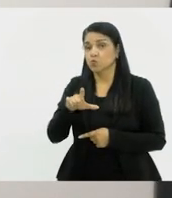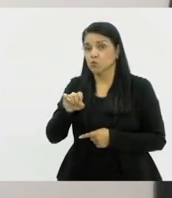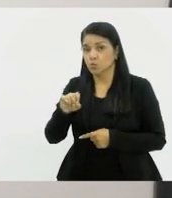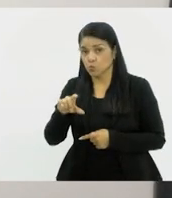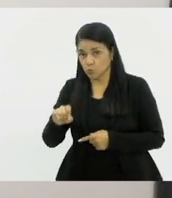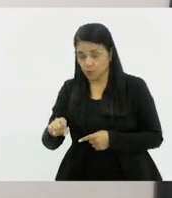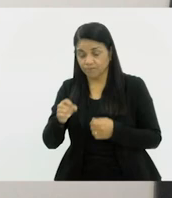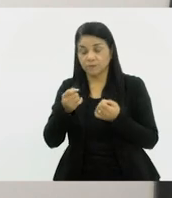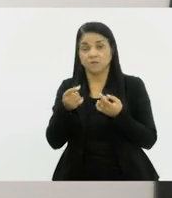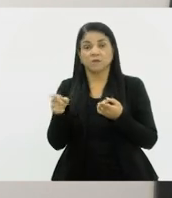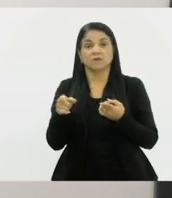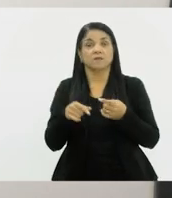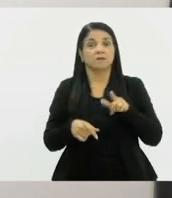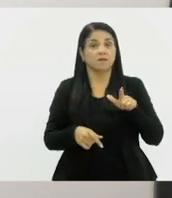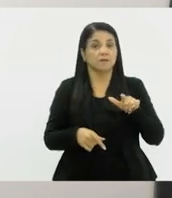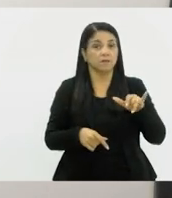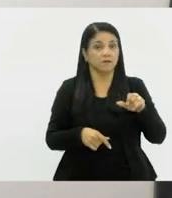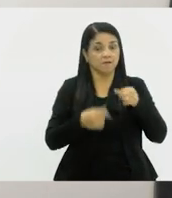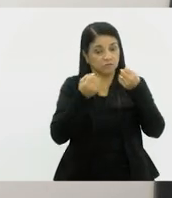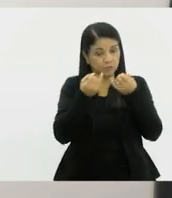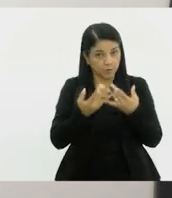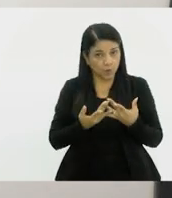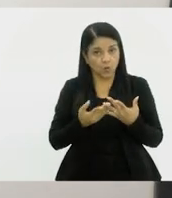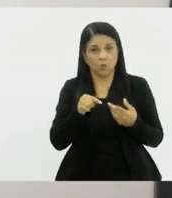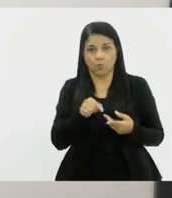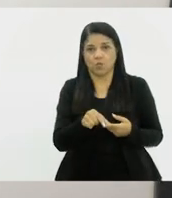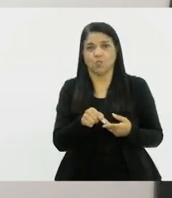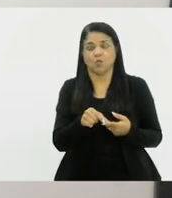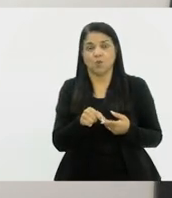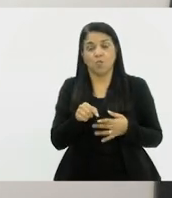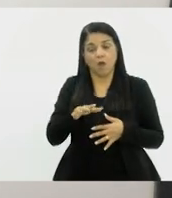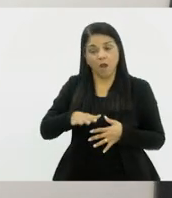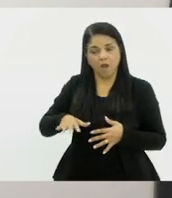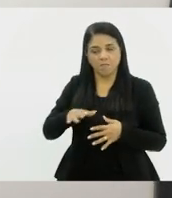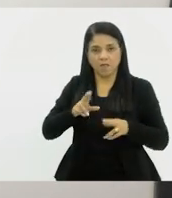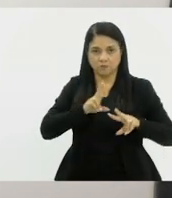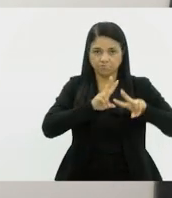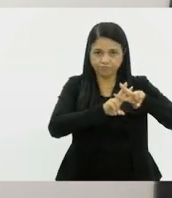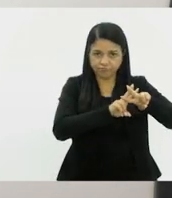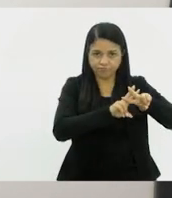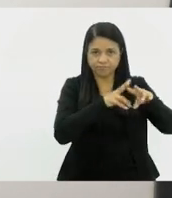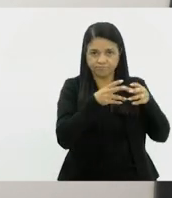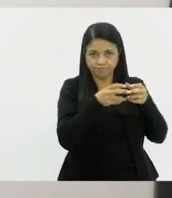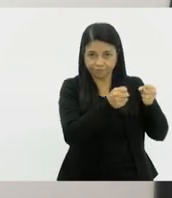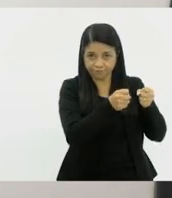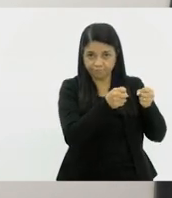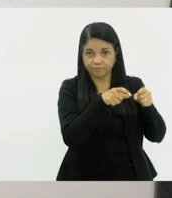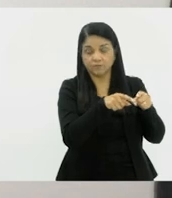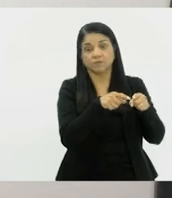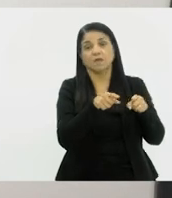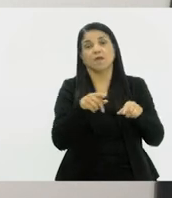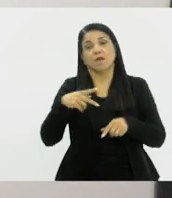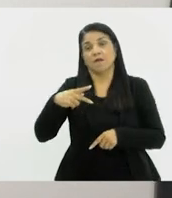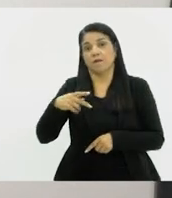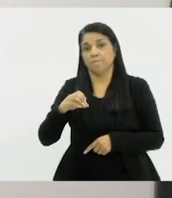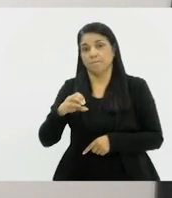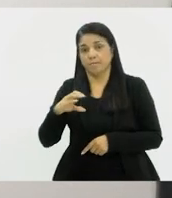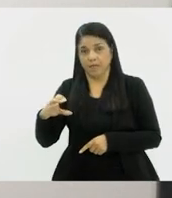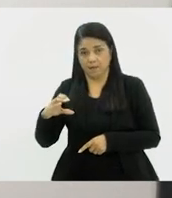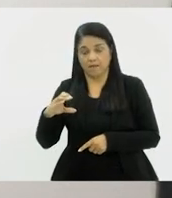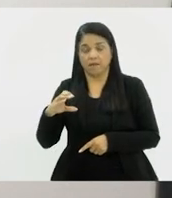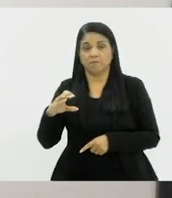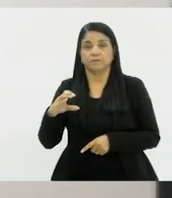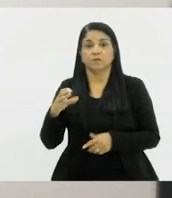eh relataram aqui pra gente né seja num ambiente de cárcere Porque de fato a PEC que tramita hoje